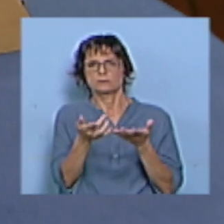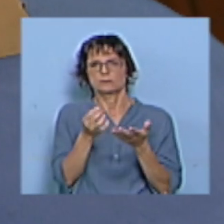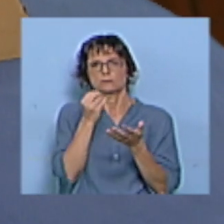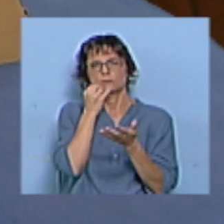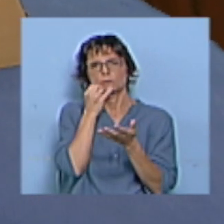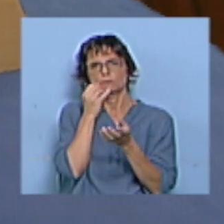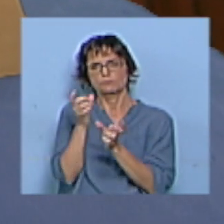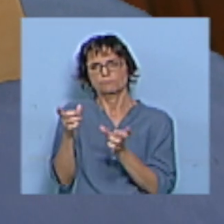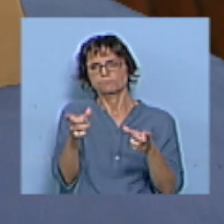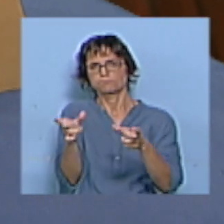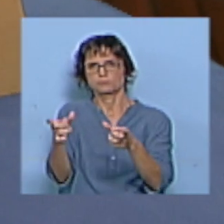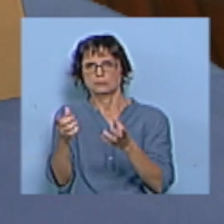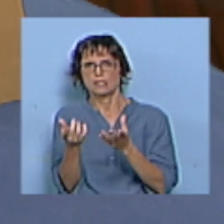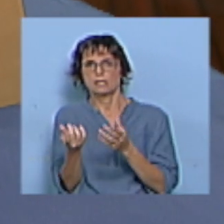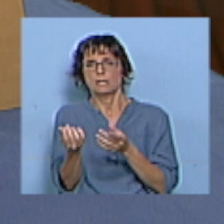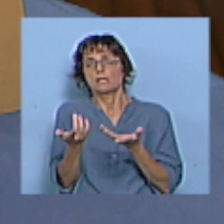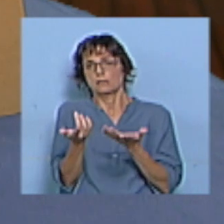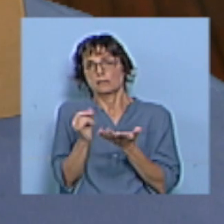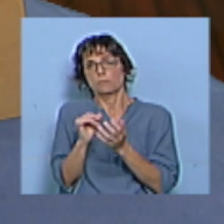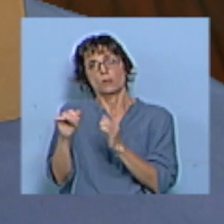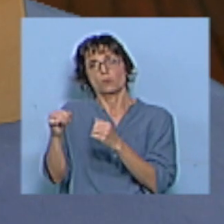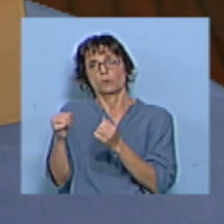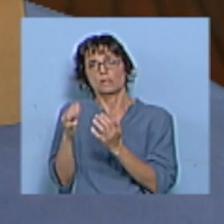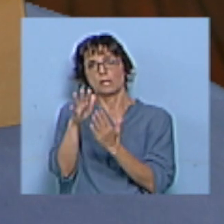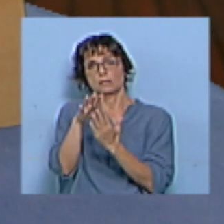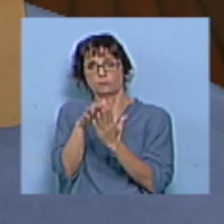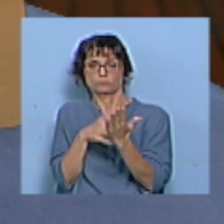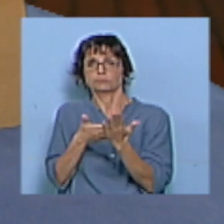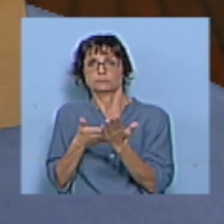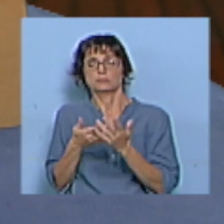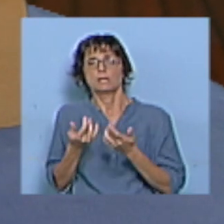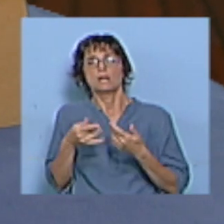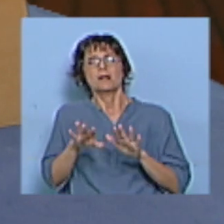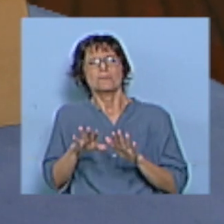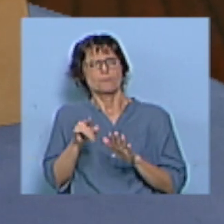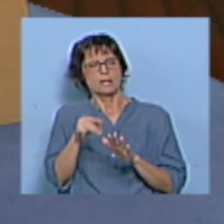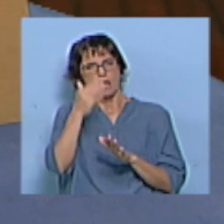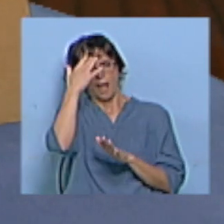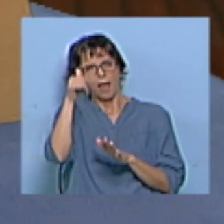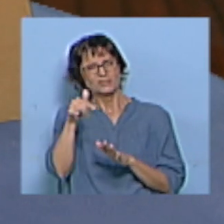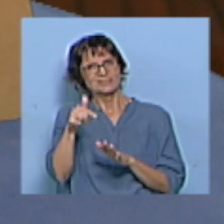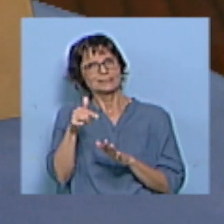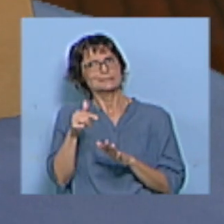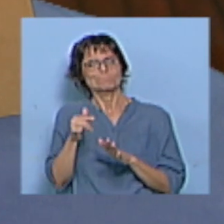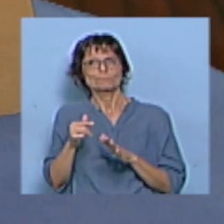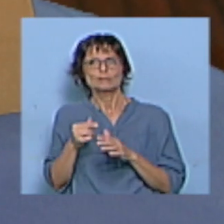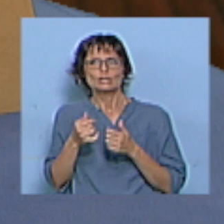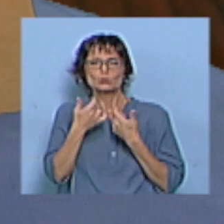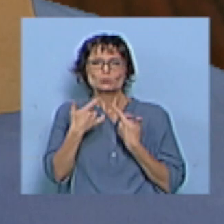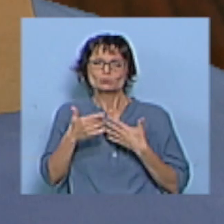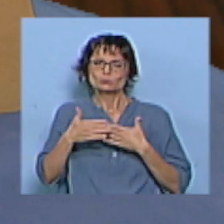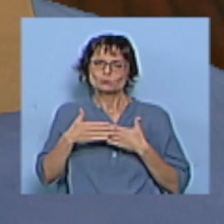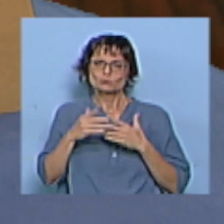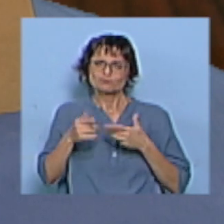dentro dos tratados, mas de facto eu acho que houve sobretudo de início uma suspeição entre